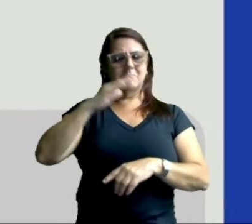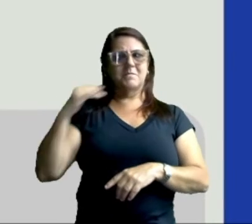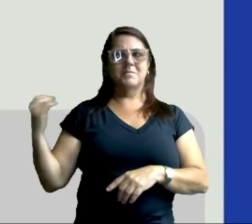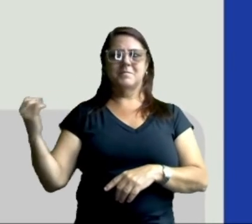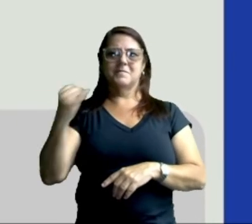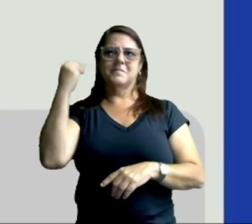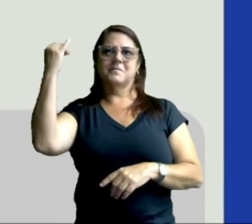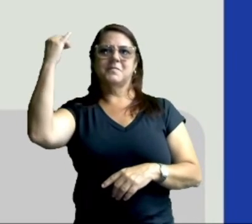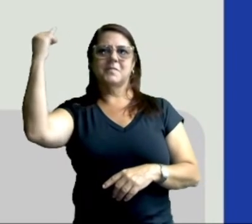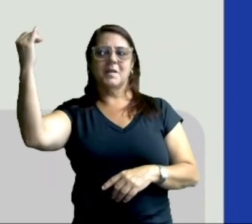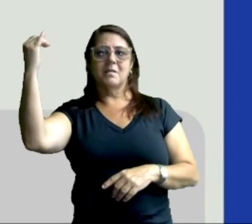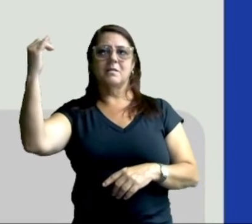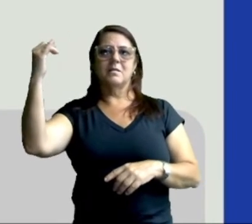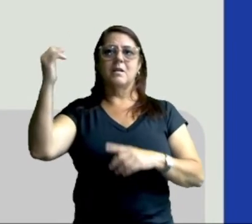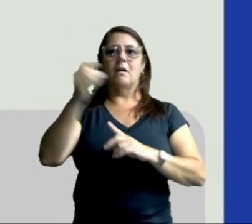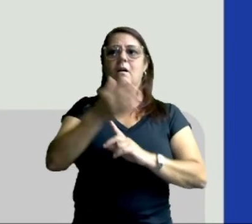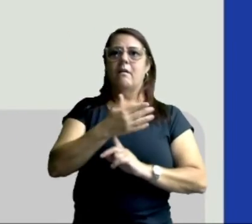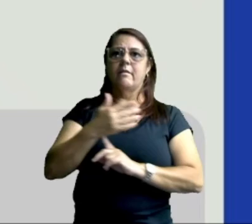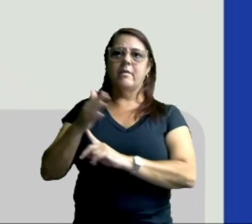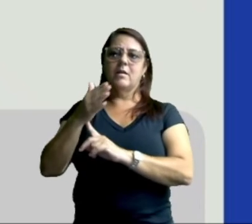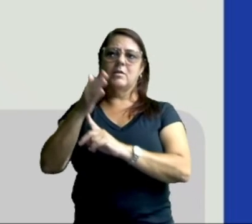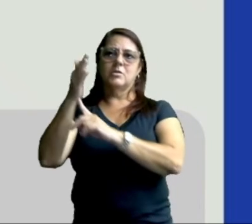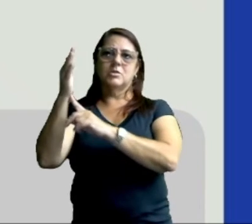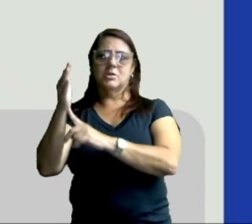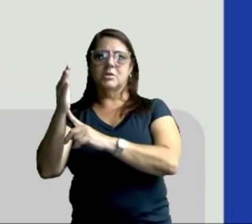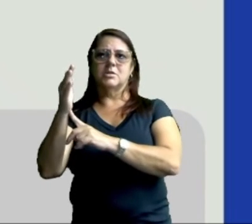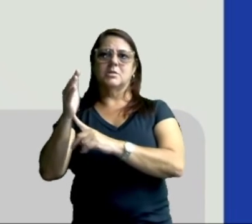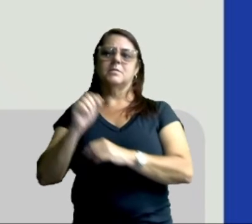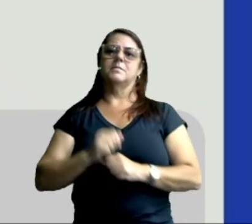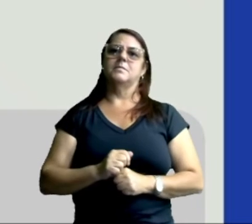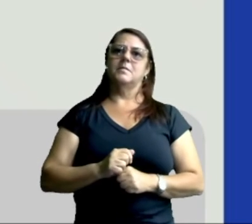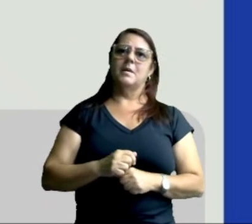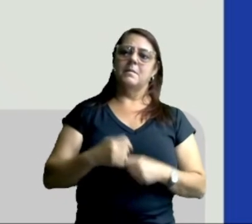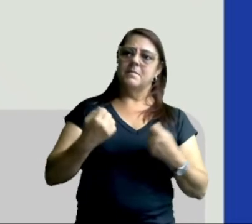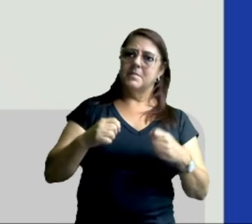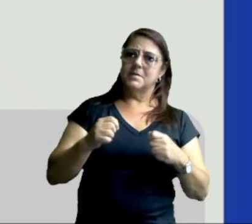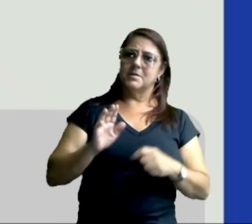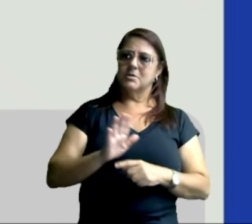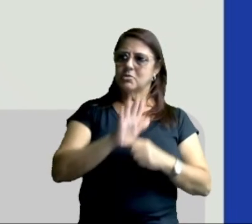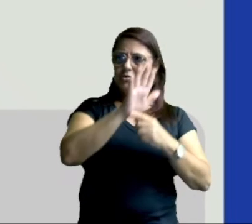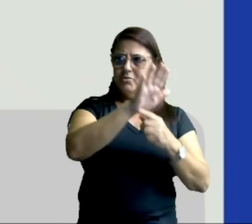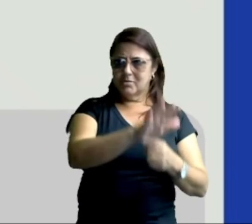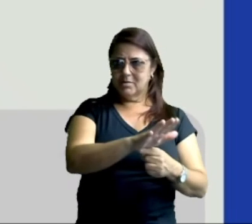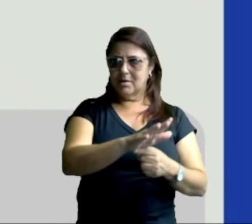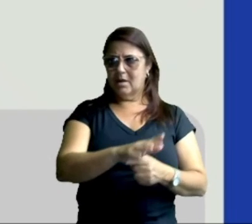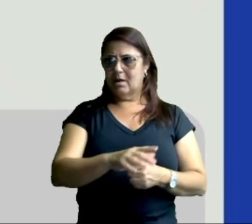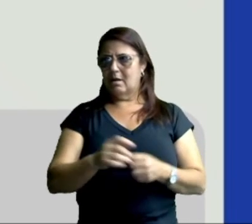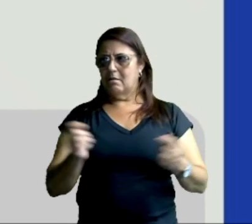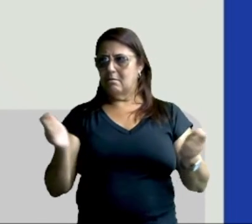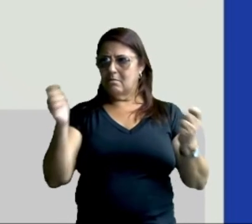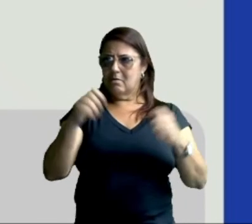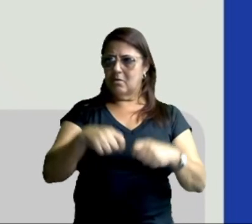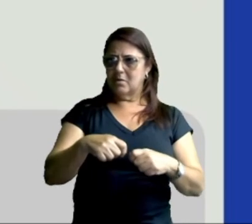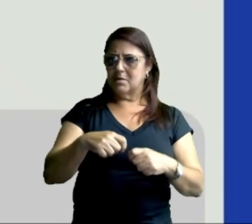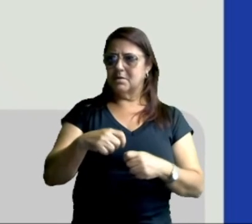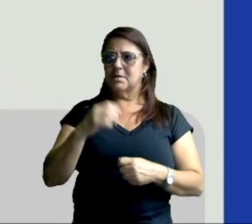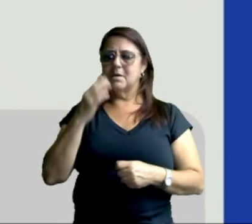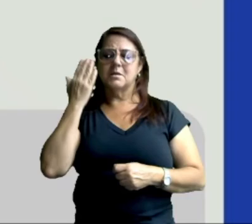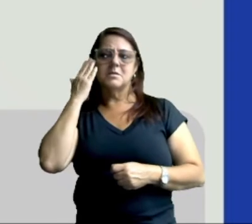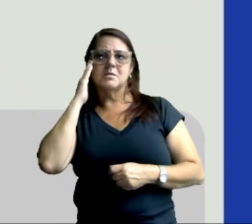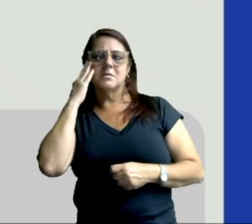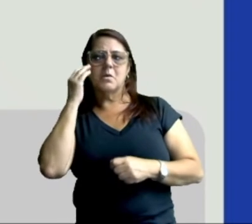A tecnologia deve favorecer a potencialização das nossas capacidades